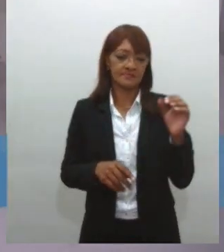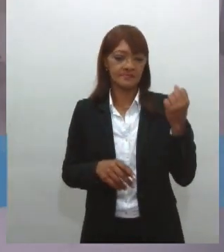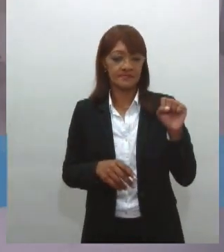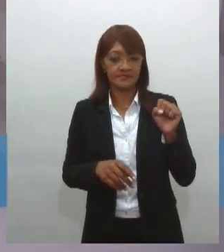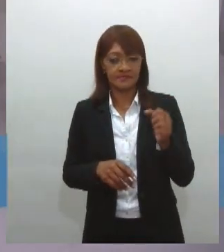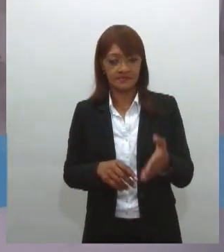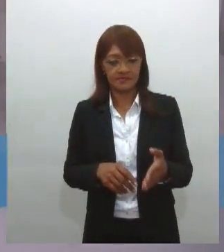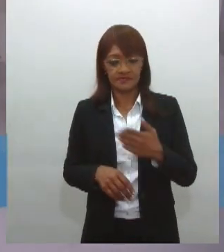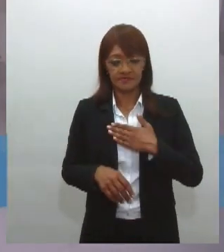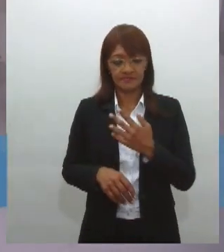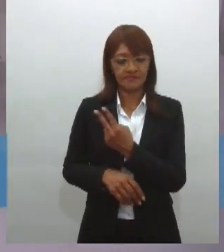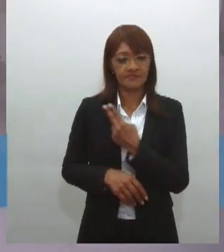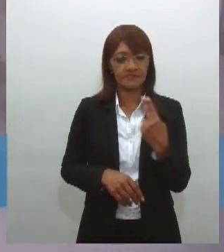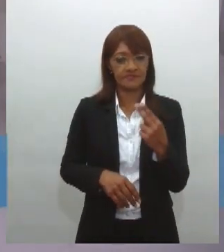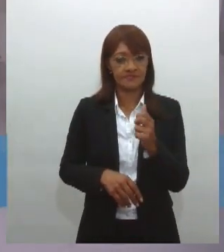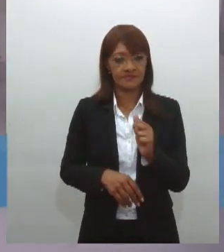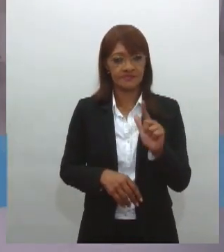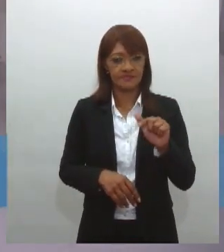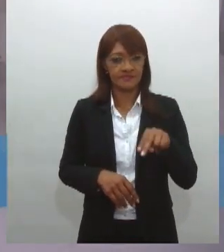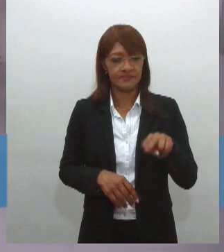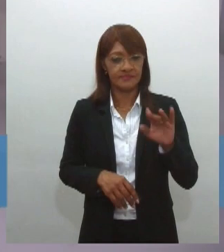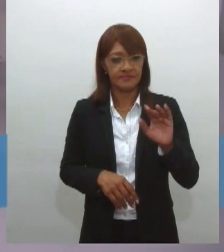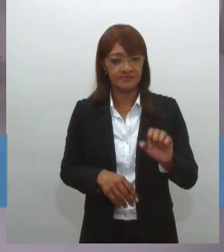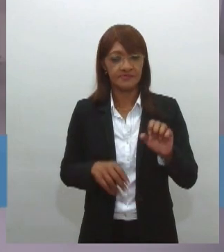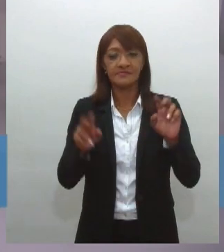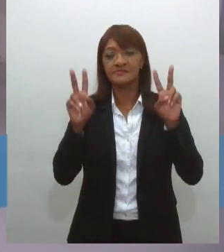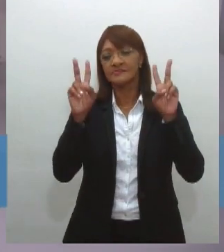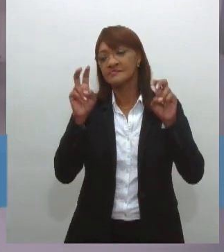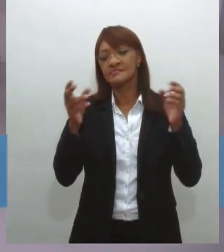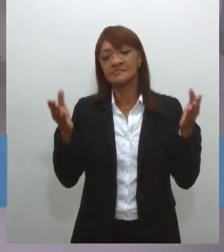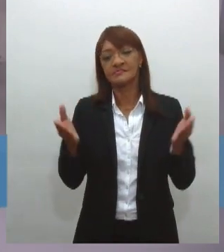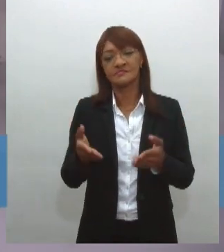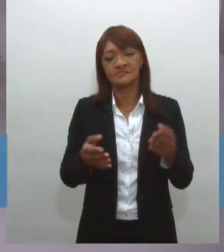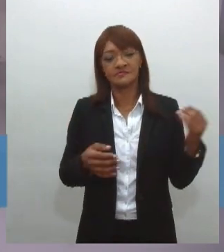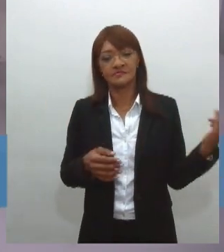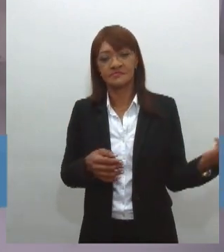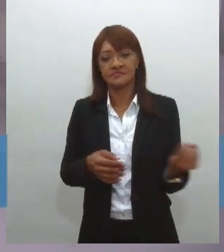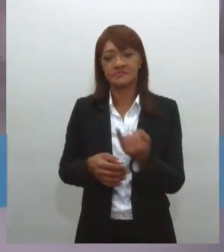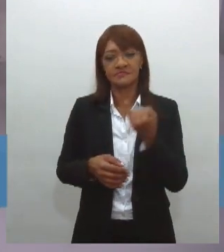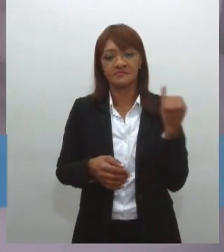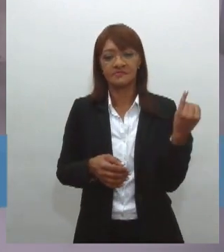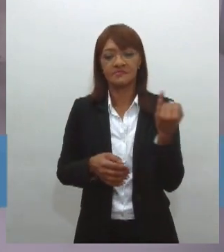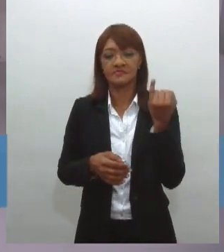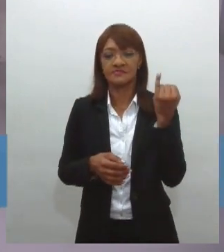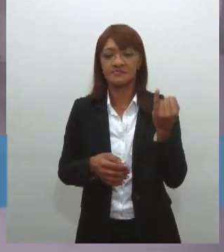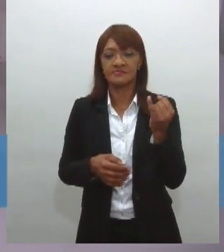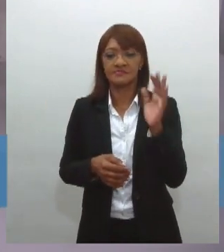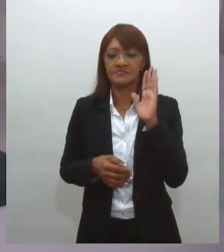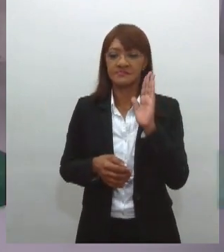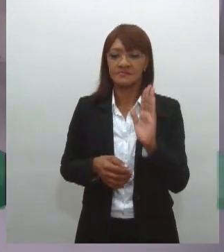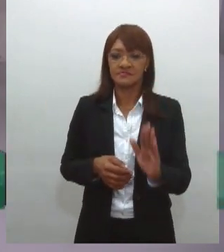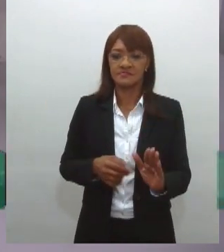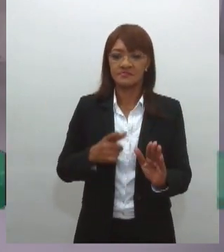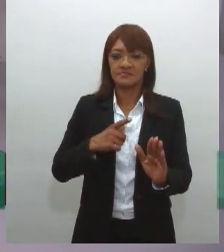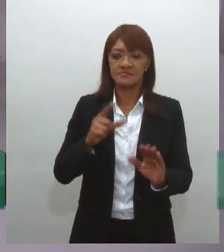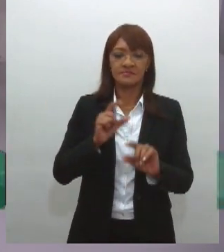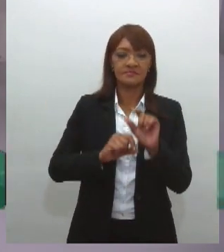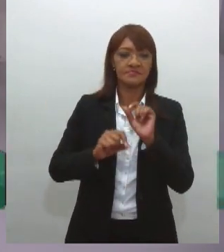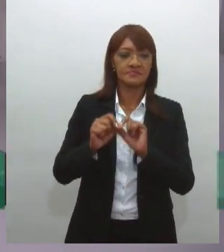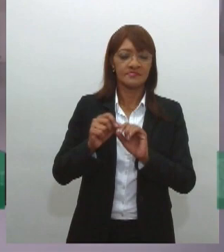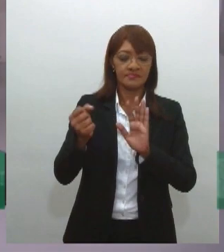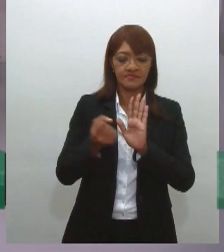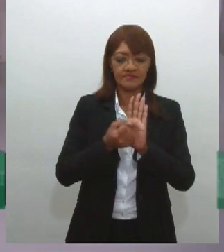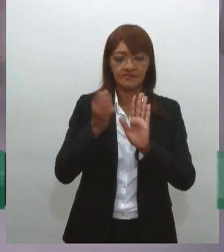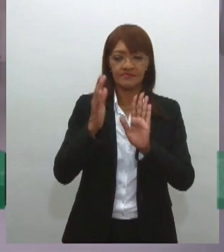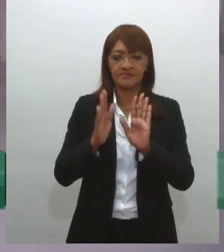Aline Braga e o tema de hoje é a importância da aprovação do marco regulatório para a implementação do